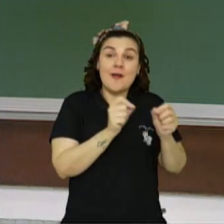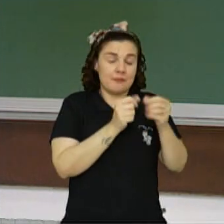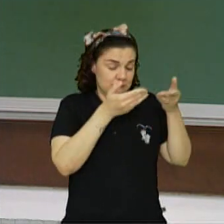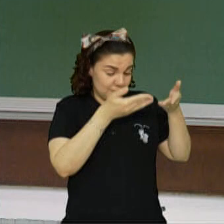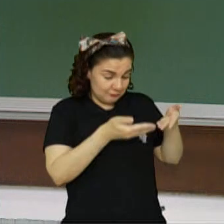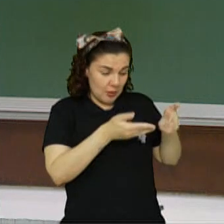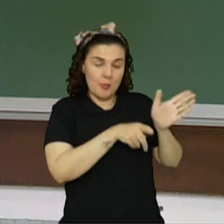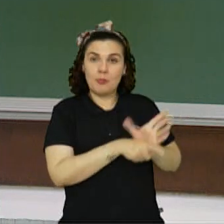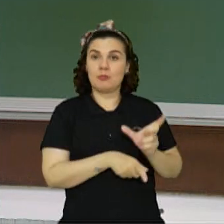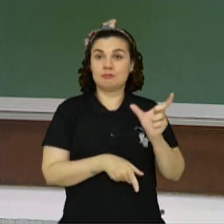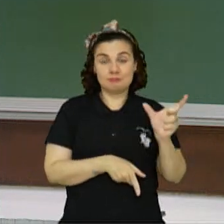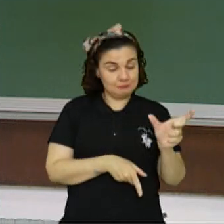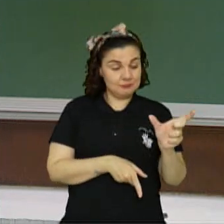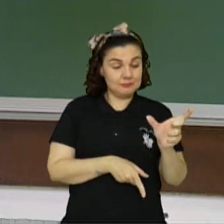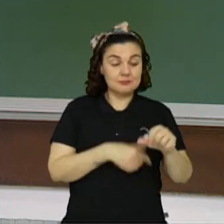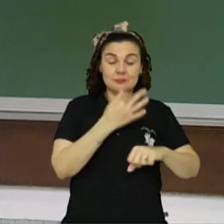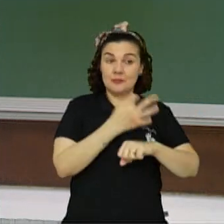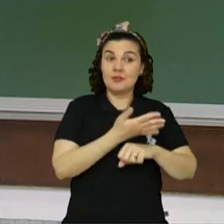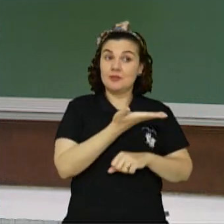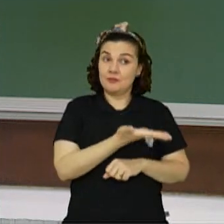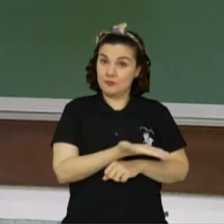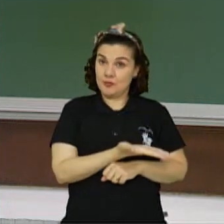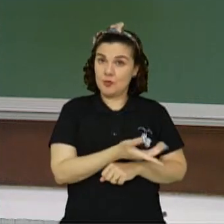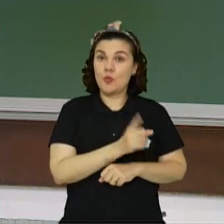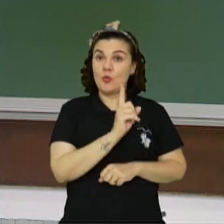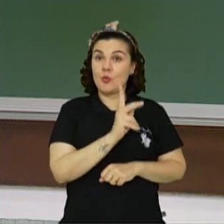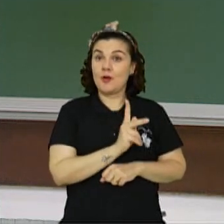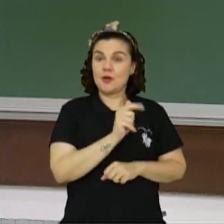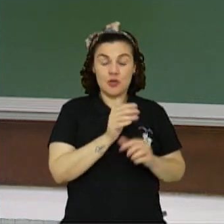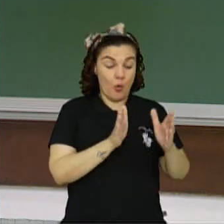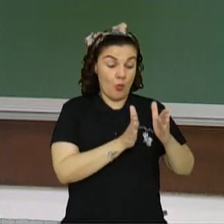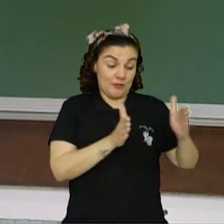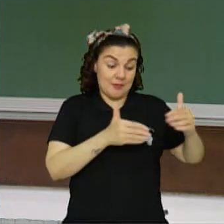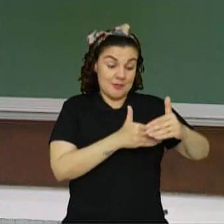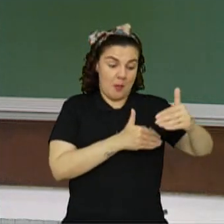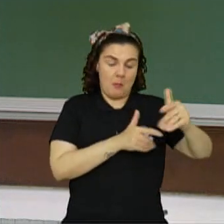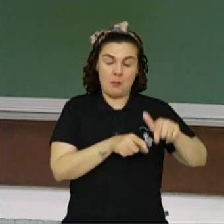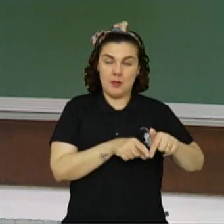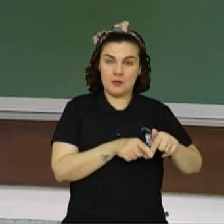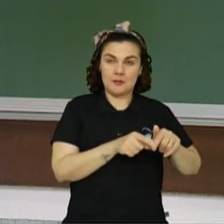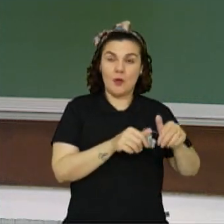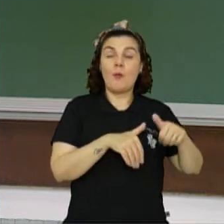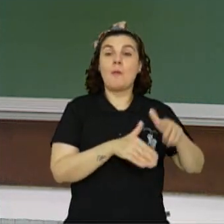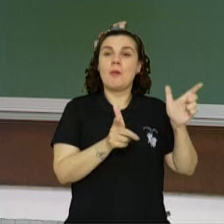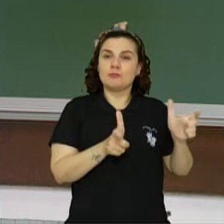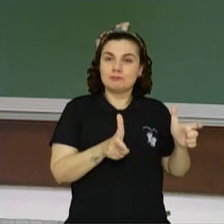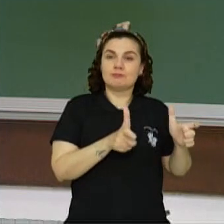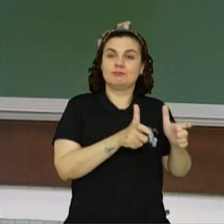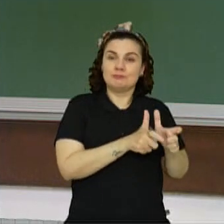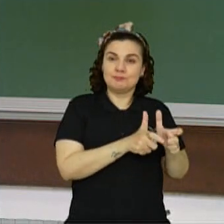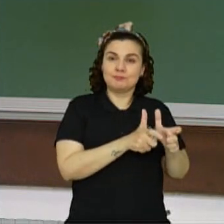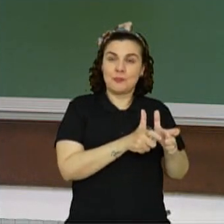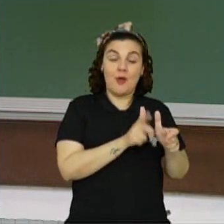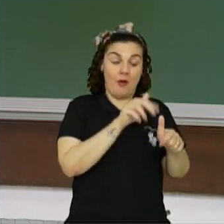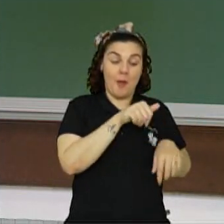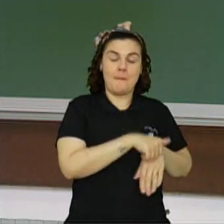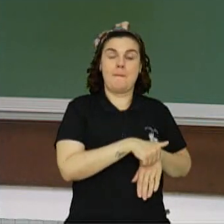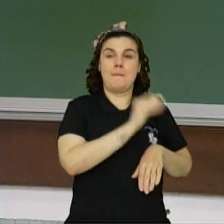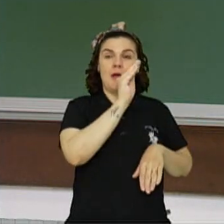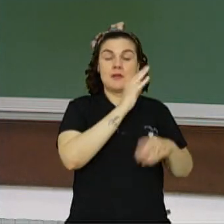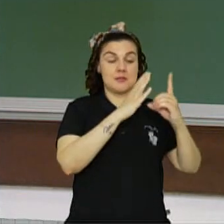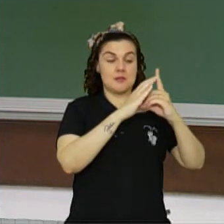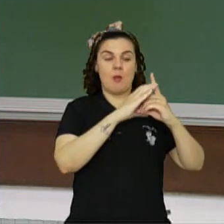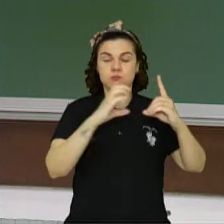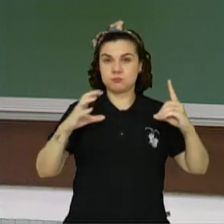formando esta barrinha com um volume menor. Então, quanto menor o volume, maior é a densidade.